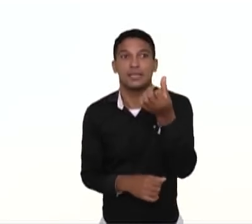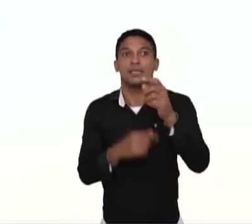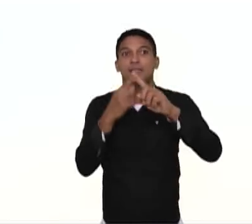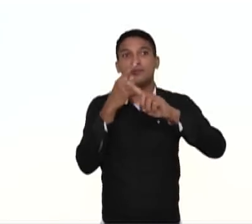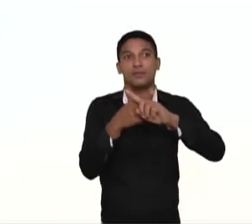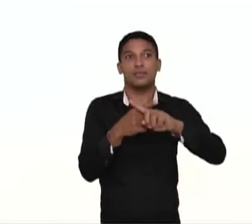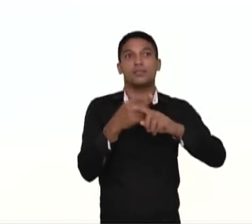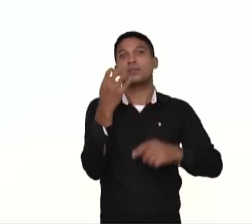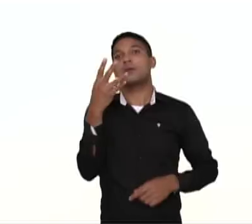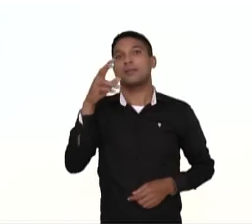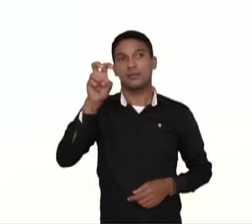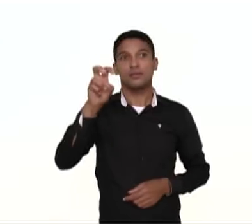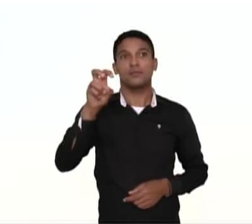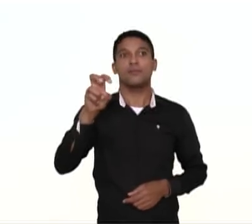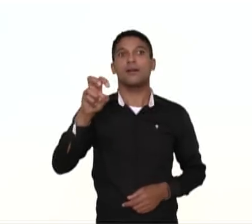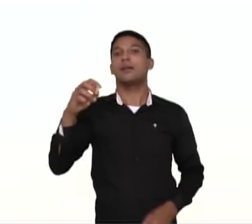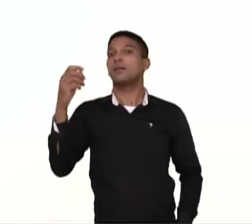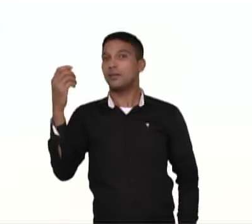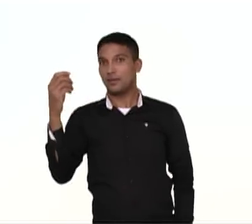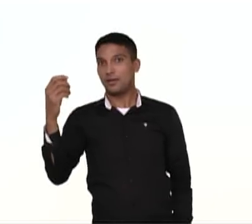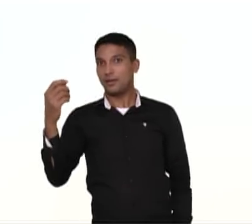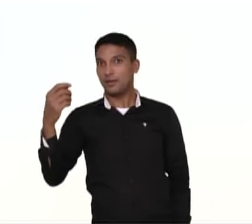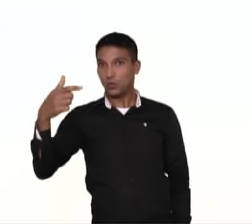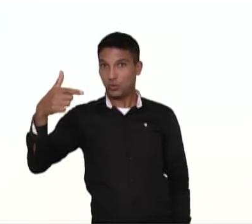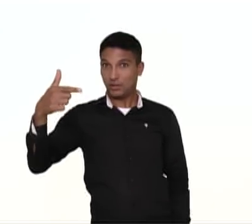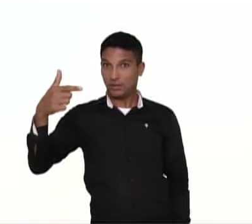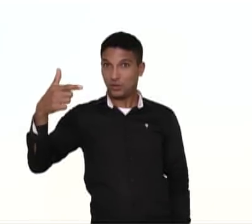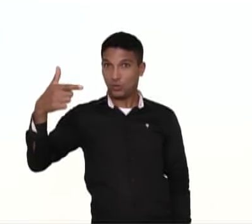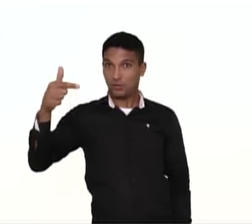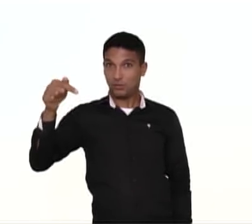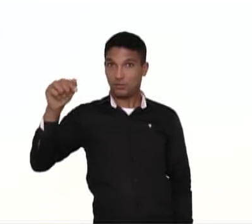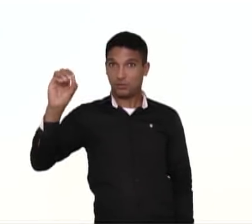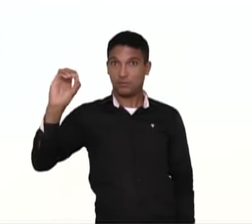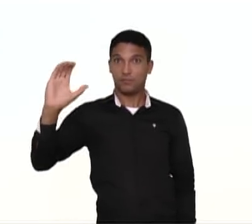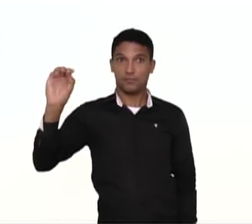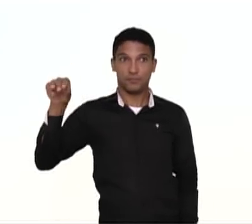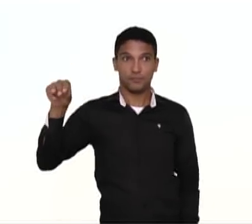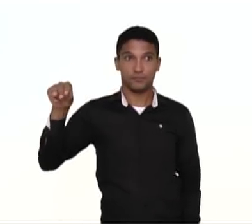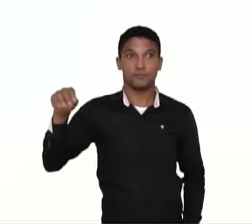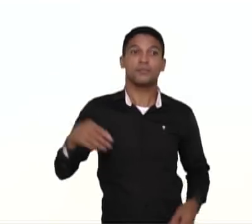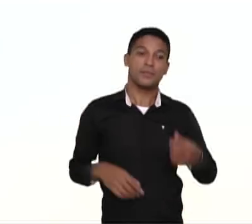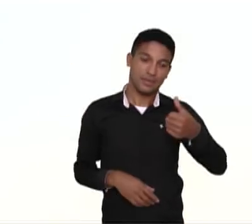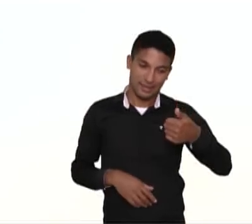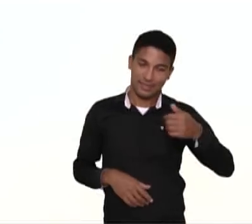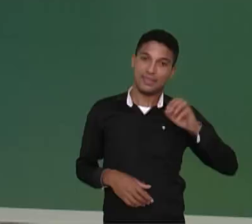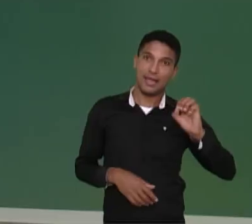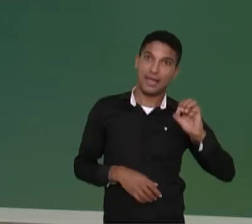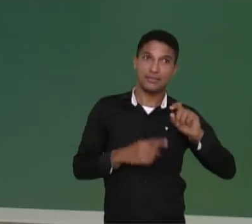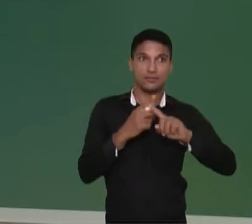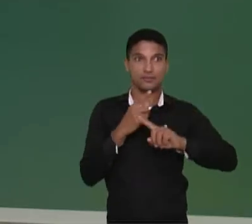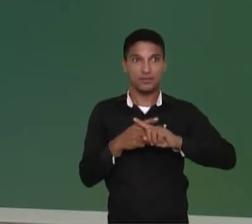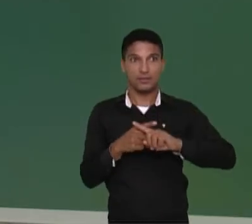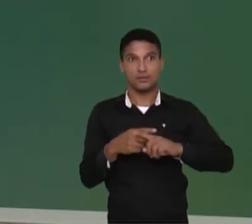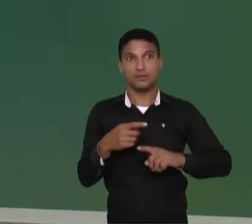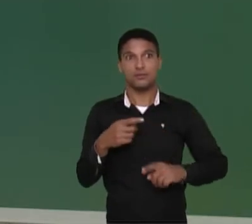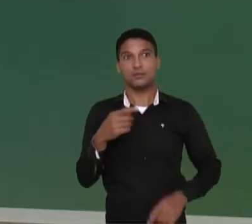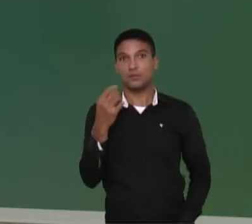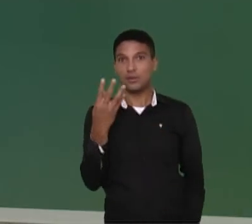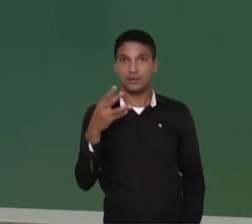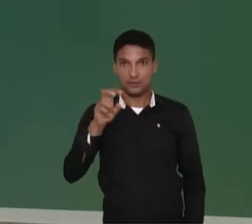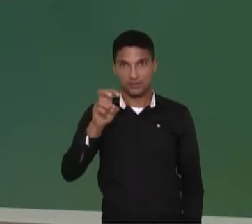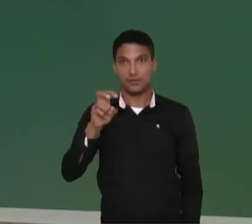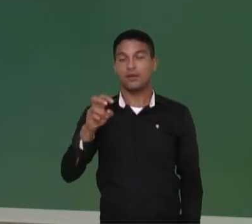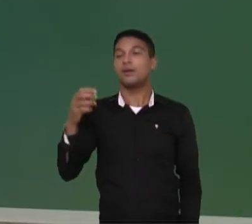45, tá certo, 270 centímetros, e 10 vezes 45, 450 centímetros,